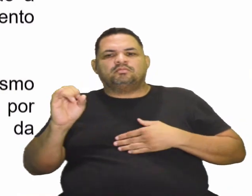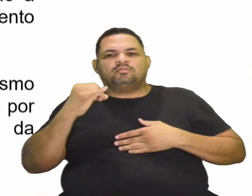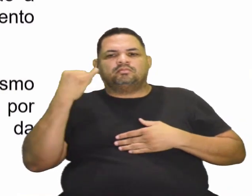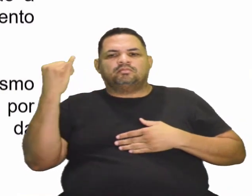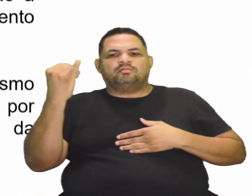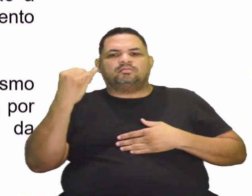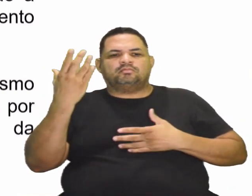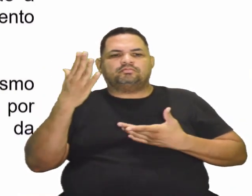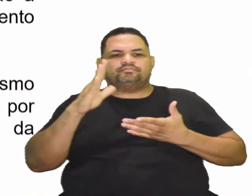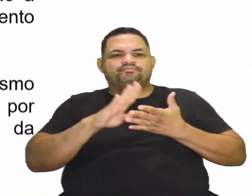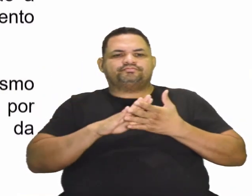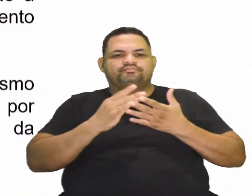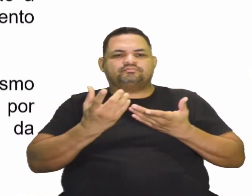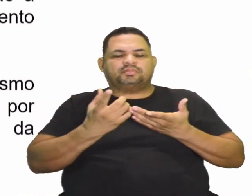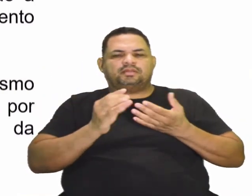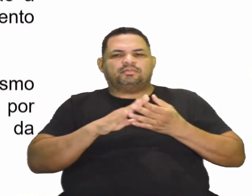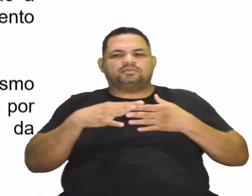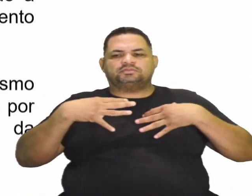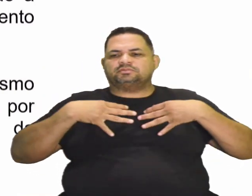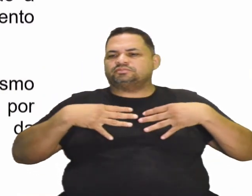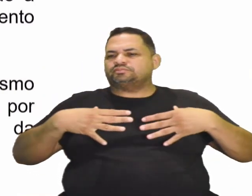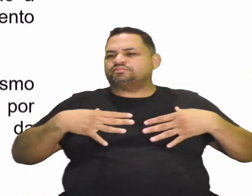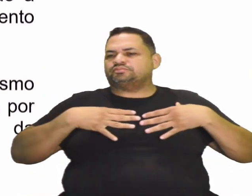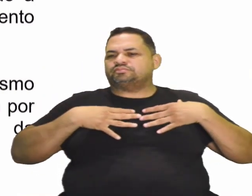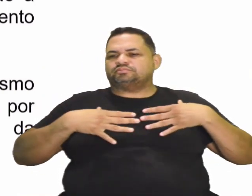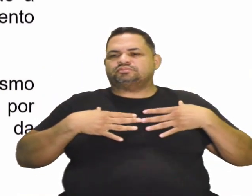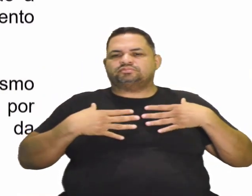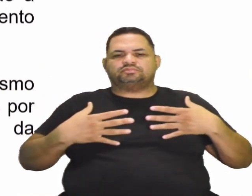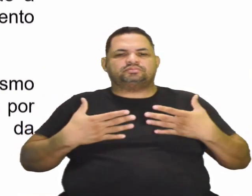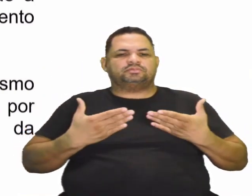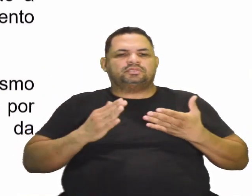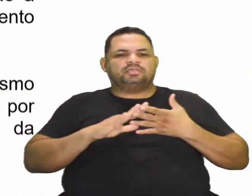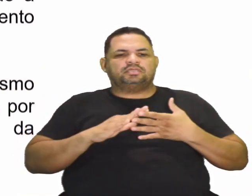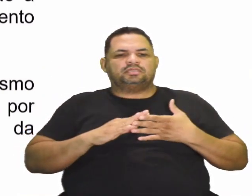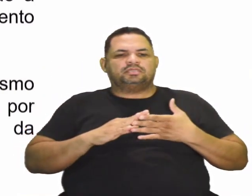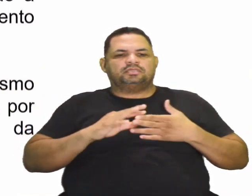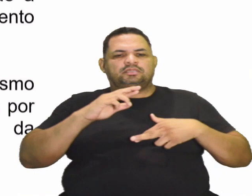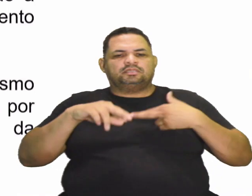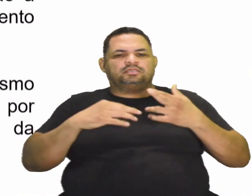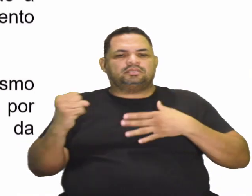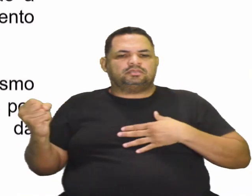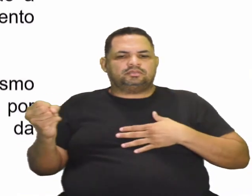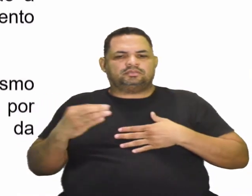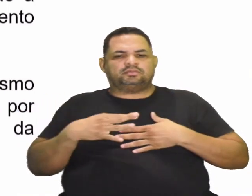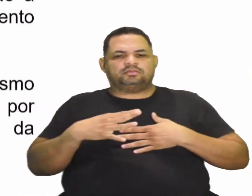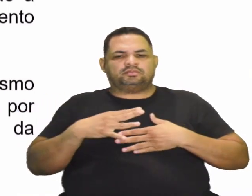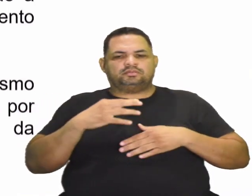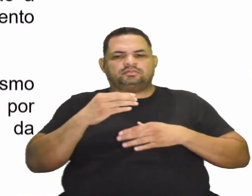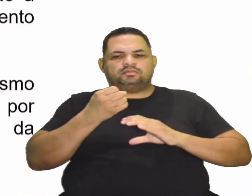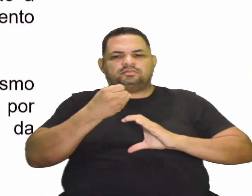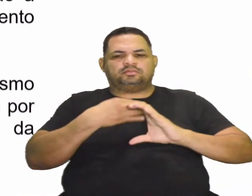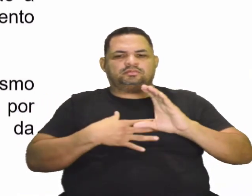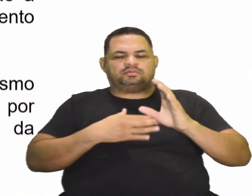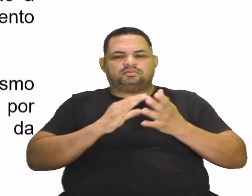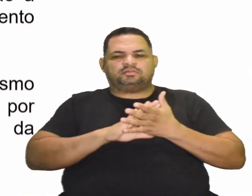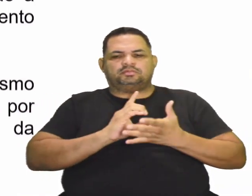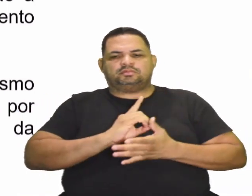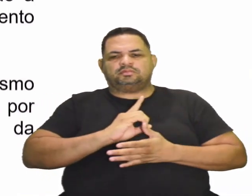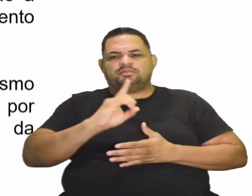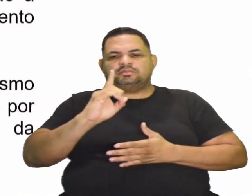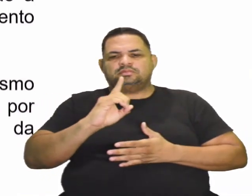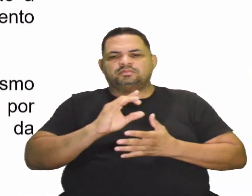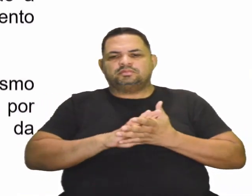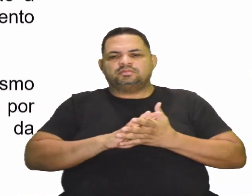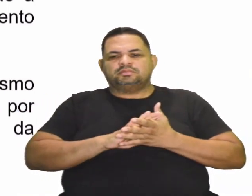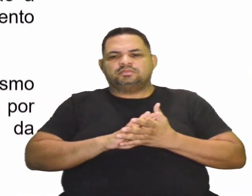importante elemento para expressar a leveza? Sim. O Renascimento é caracterizado pelo teocentrismo. E a obra